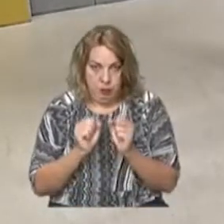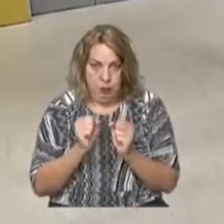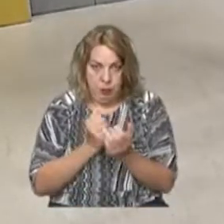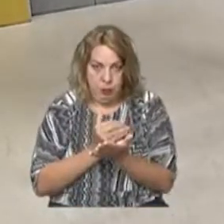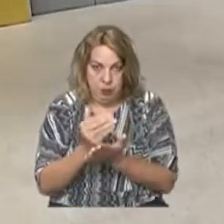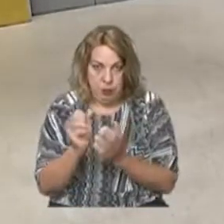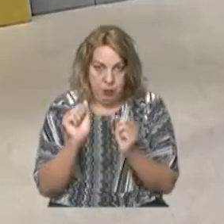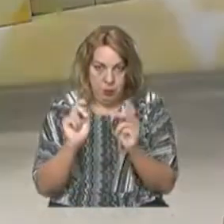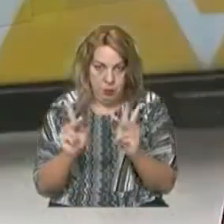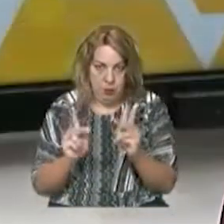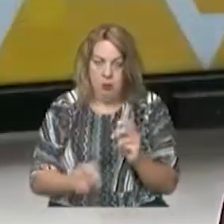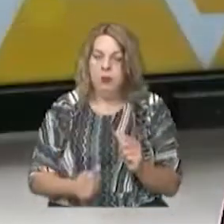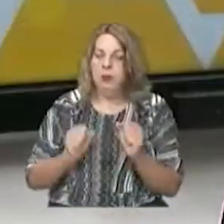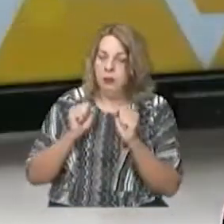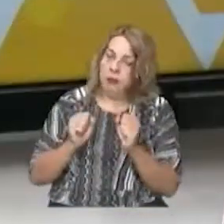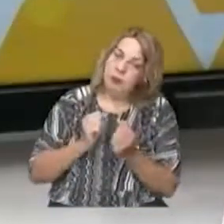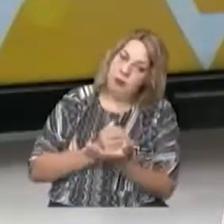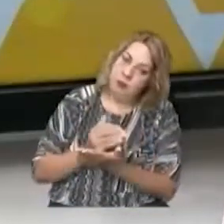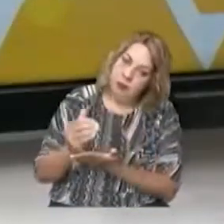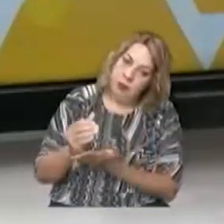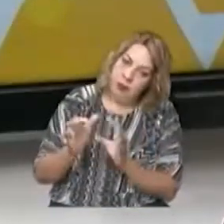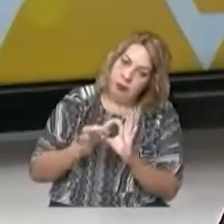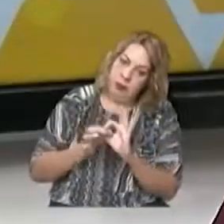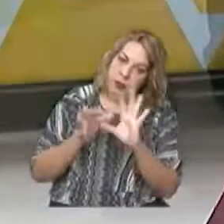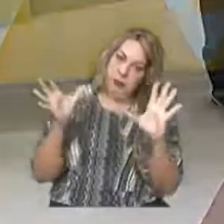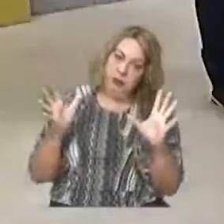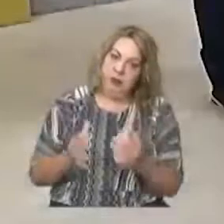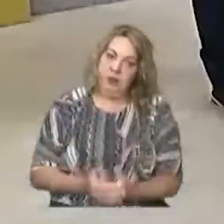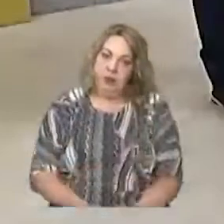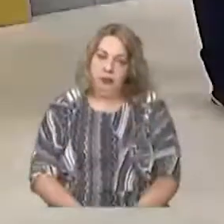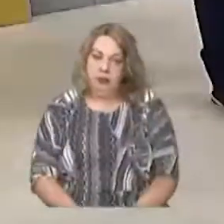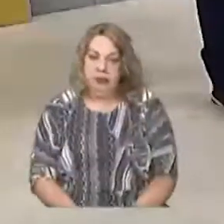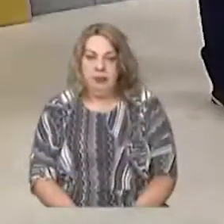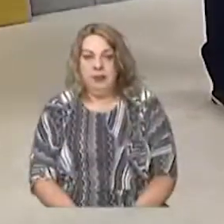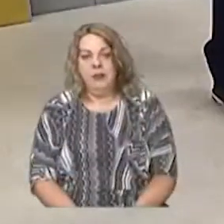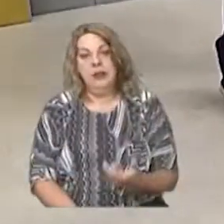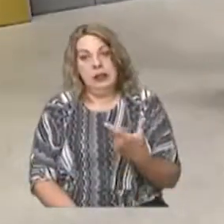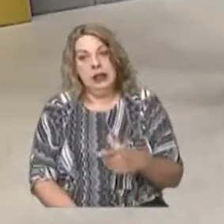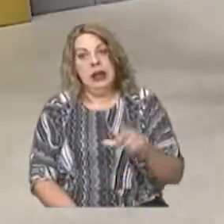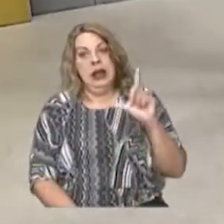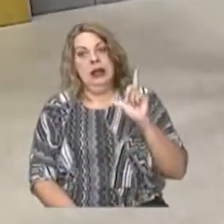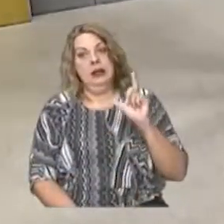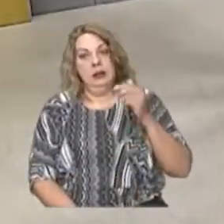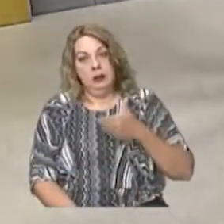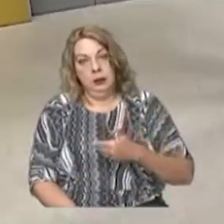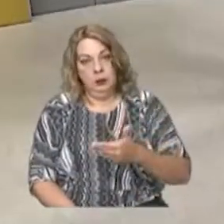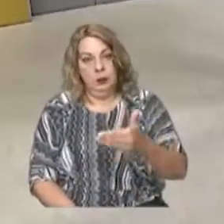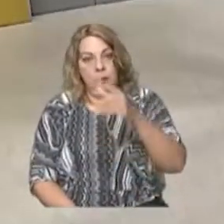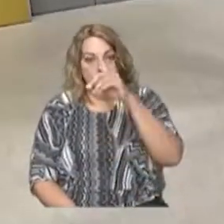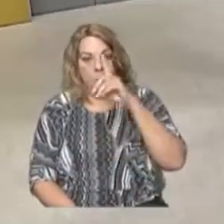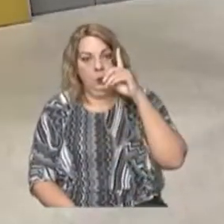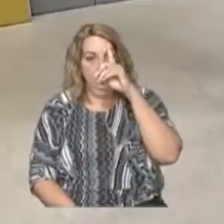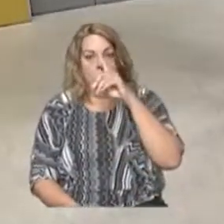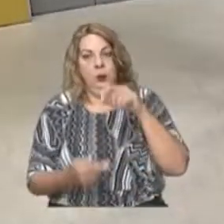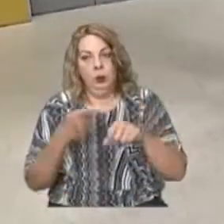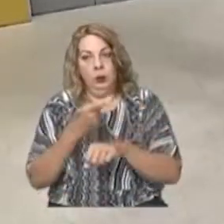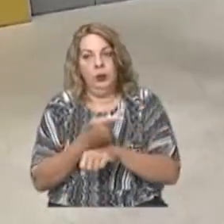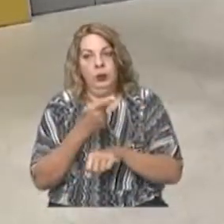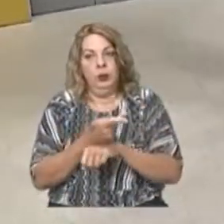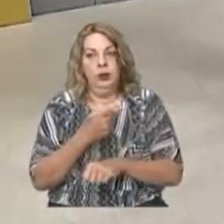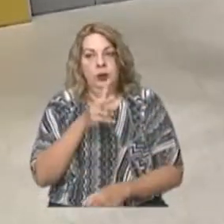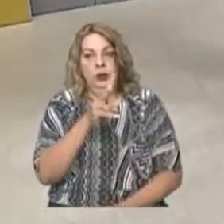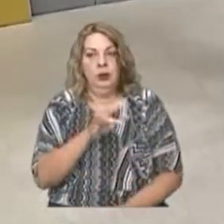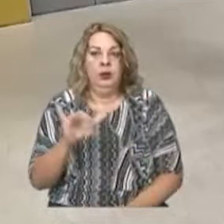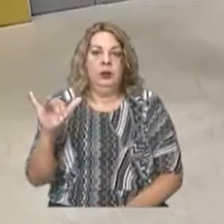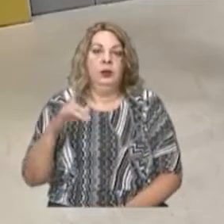começar? Está tudo ok? Pode começar, estou autorizado. Muito obrigado. Antes da gente começar esse domingo de premiações, vamos entrar na